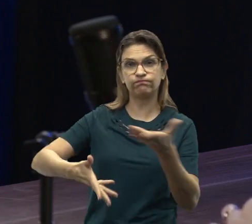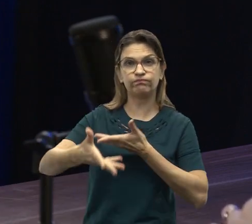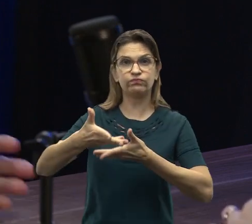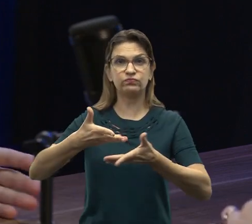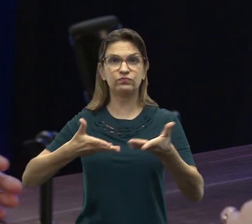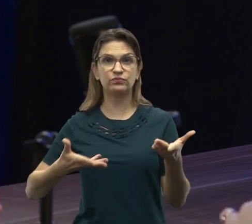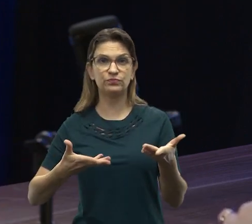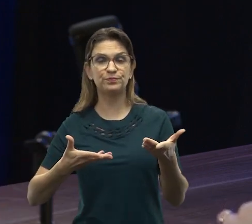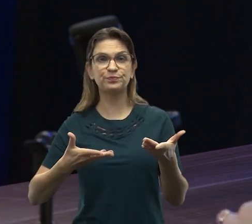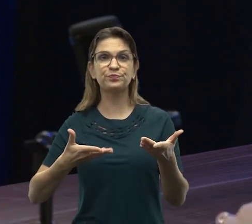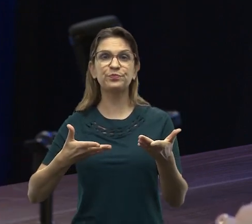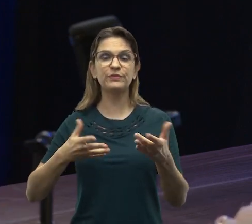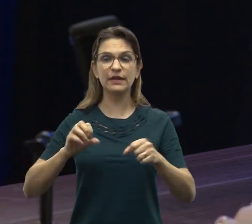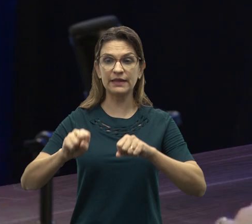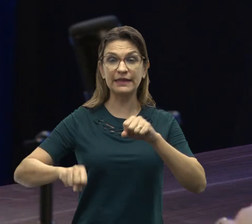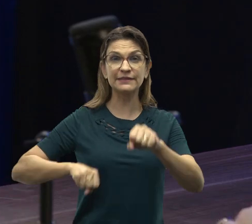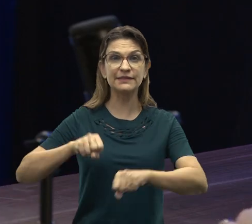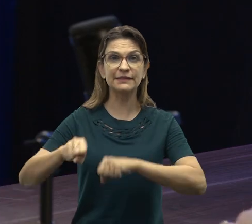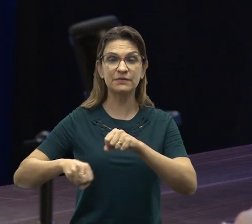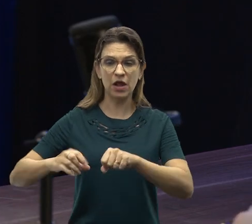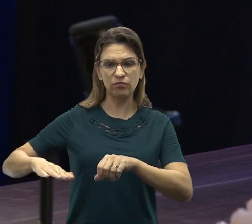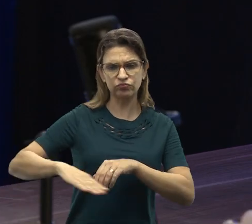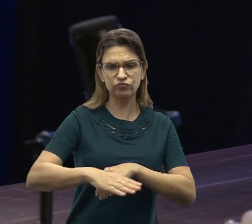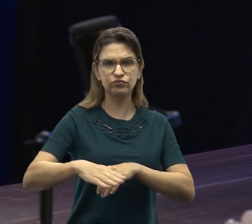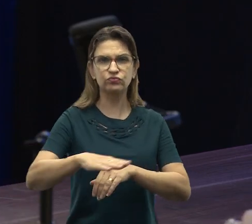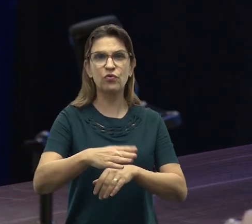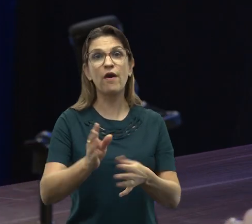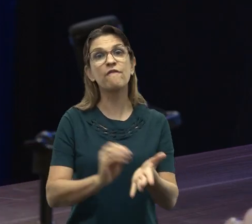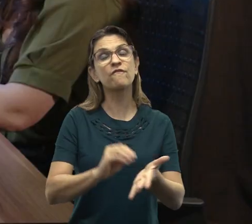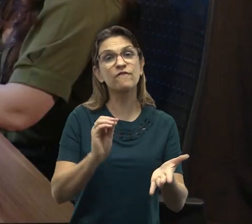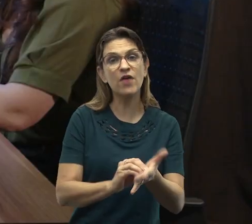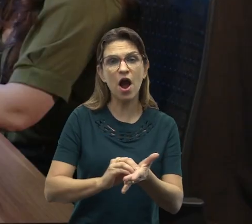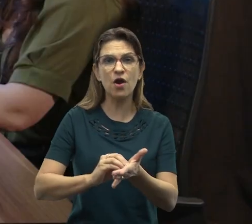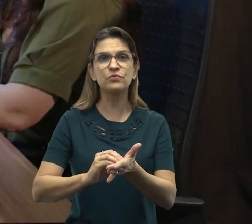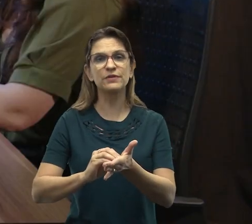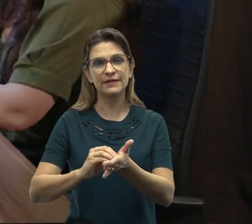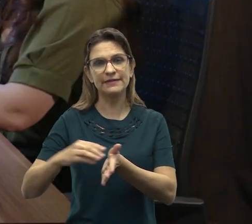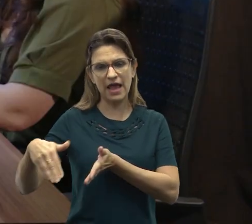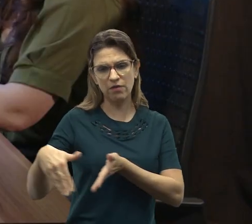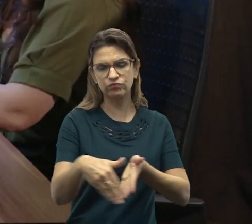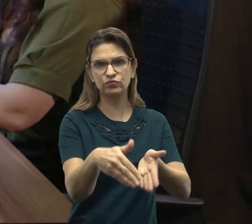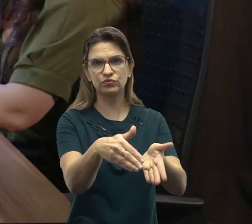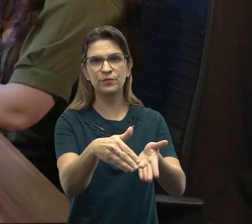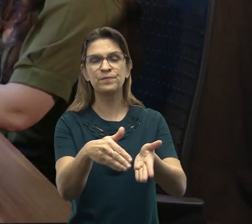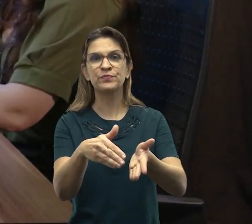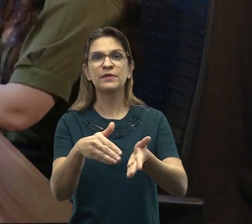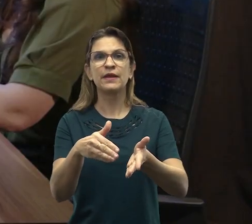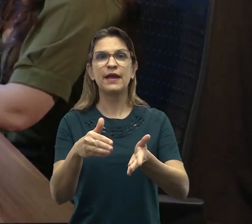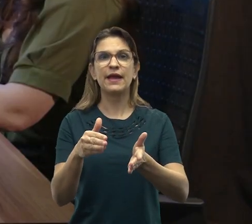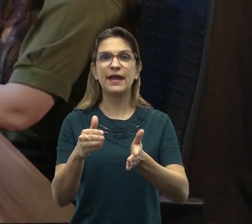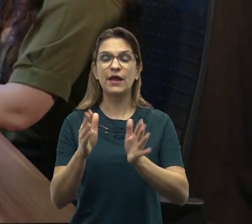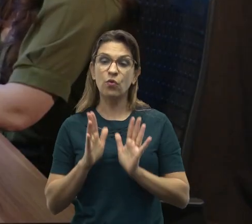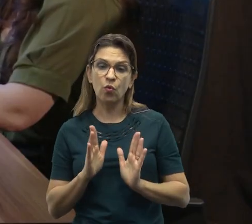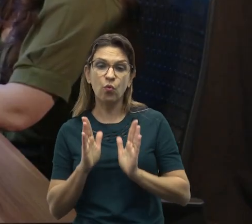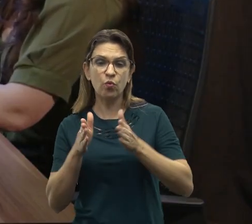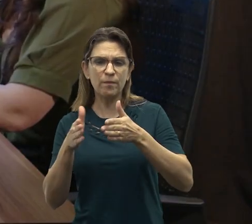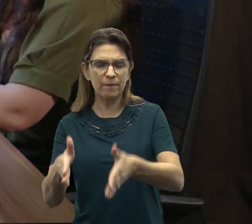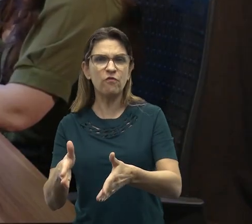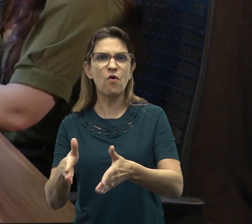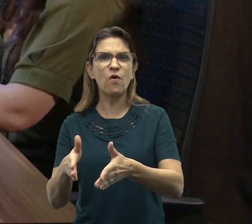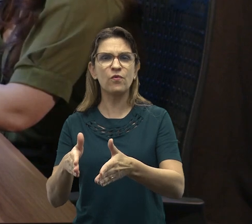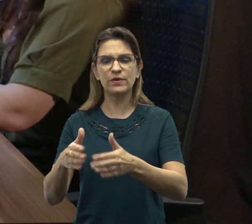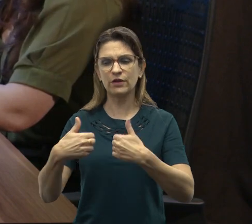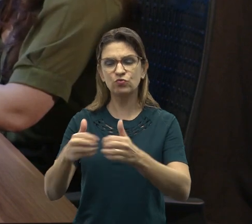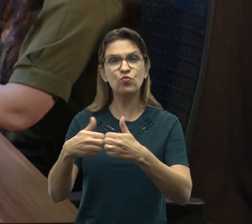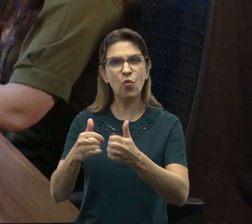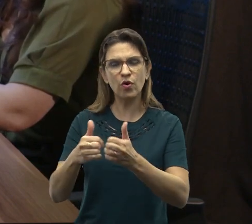das ciclovias da cidade, não tem essa expansão, não tem corredores de ônibus que facilitem o transporte do passageiro